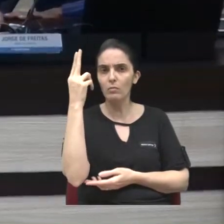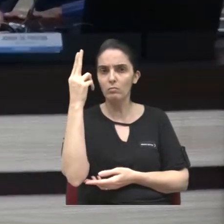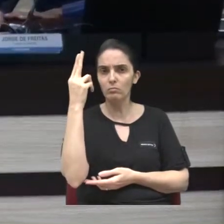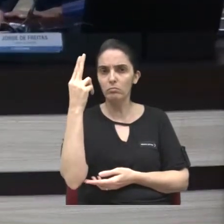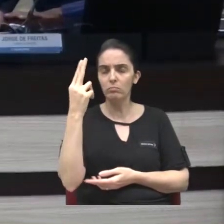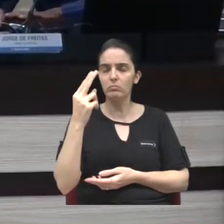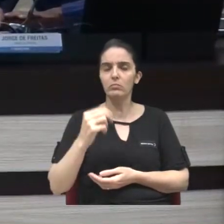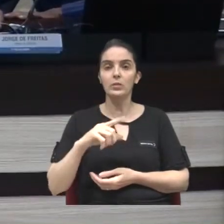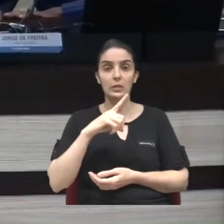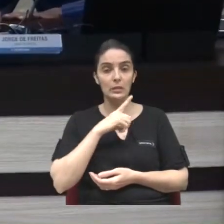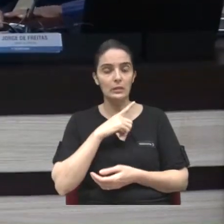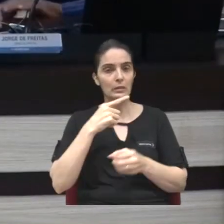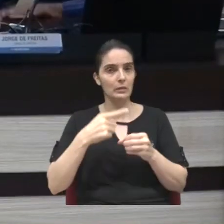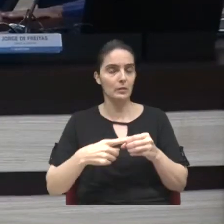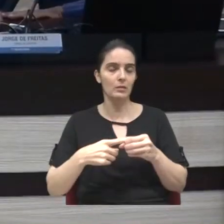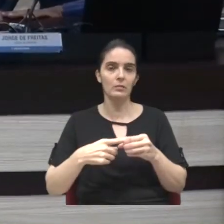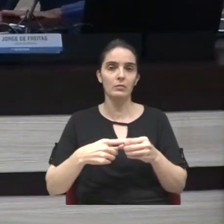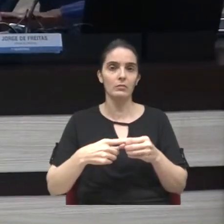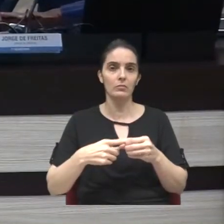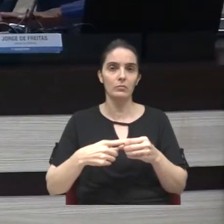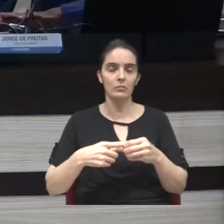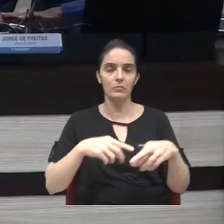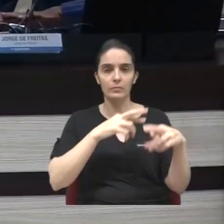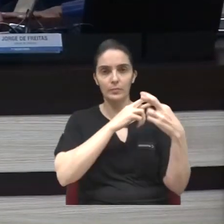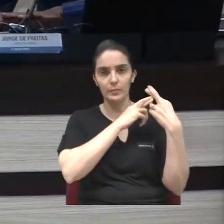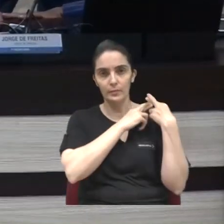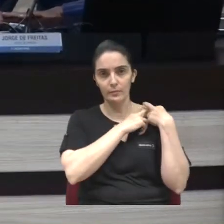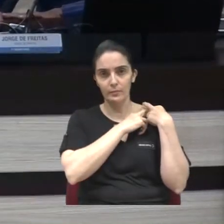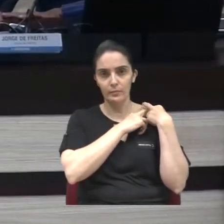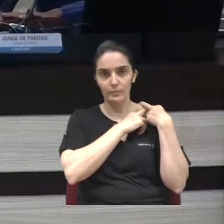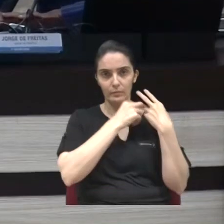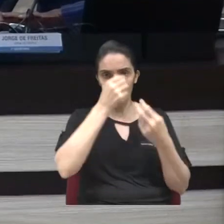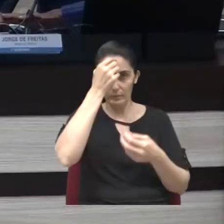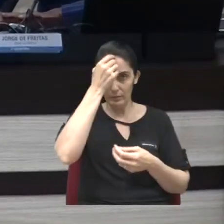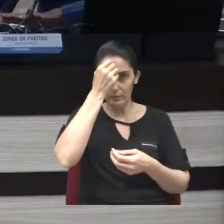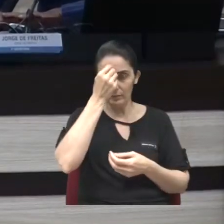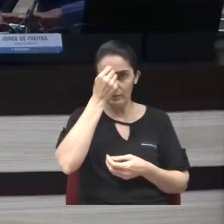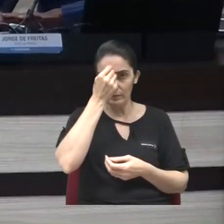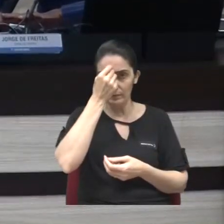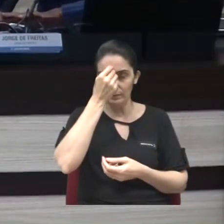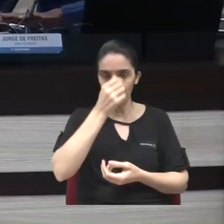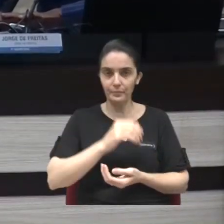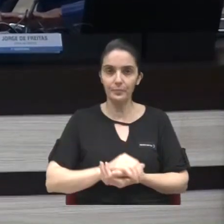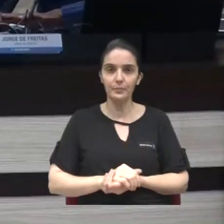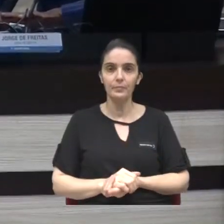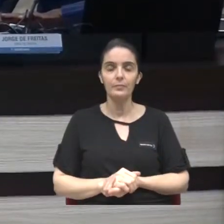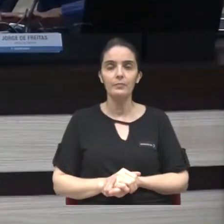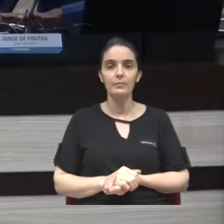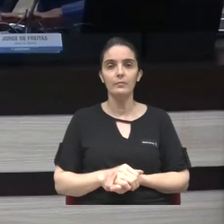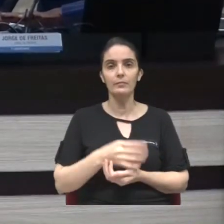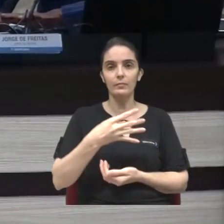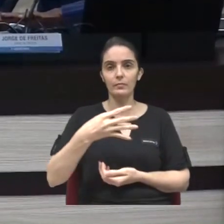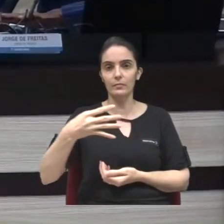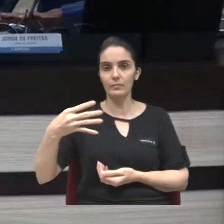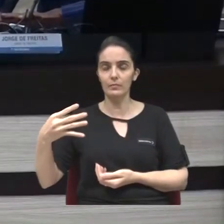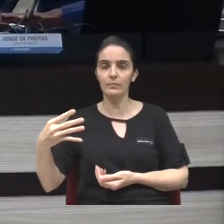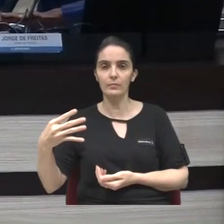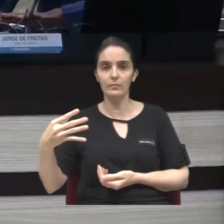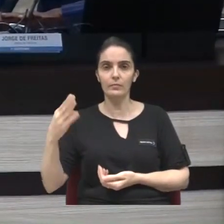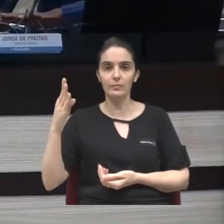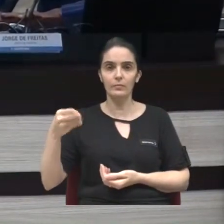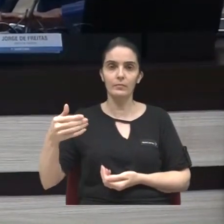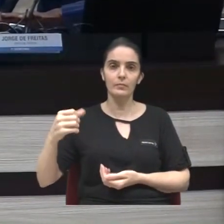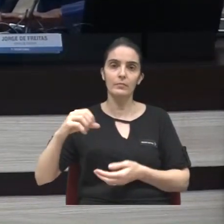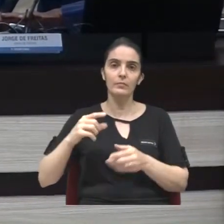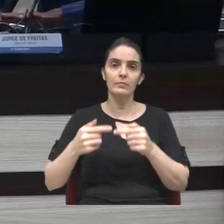município. Autoria, vereador Dr. Rafael Camargo. O requerimento 444/19 está em